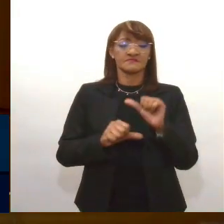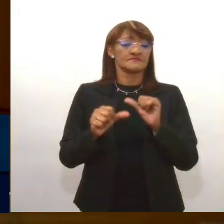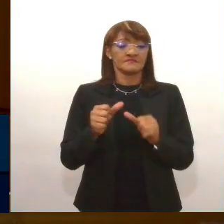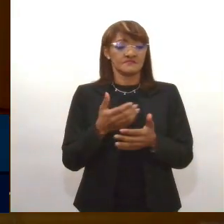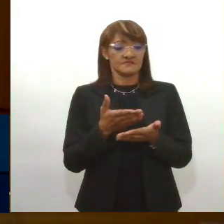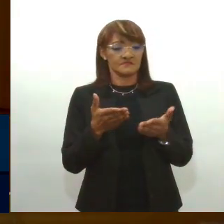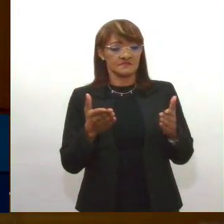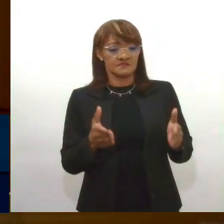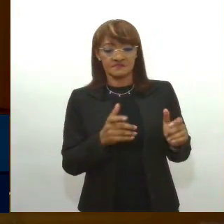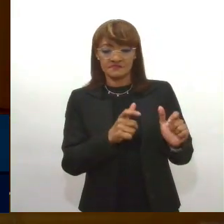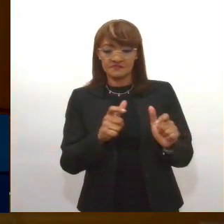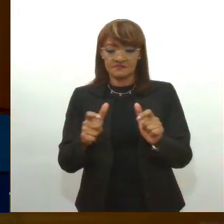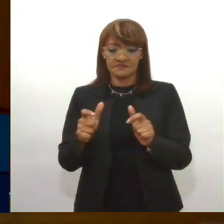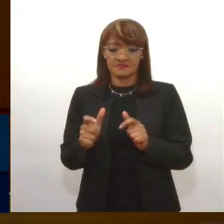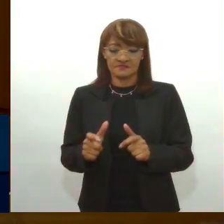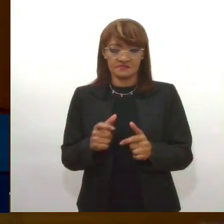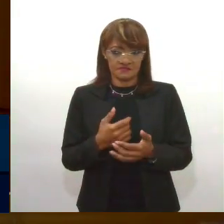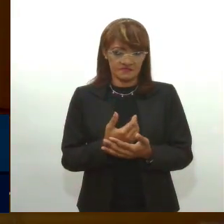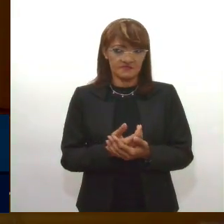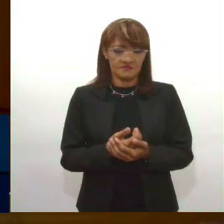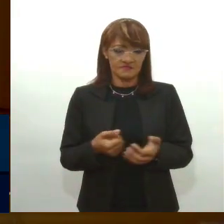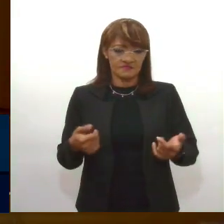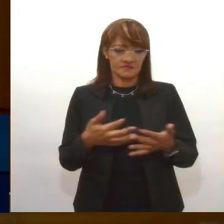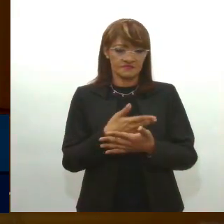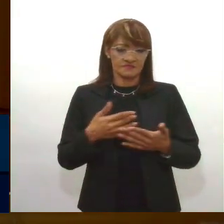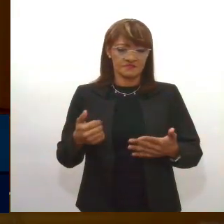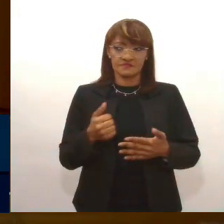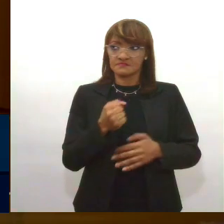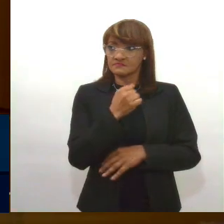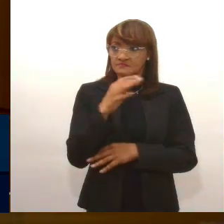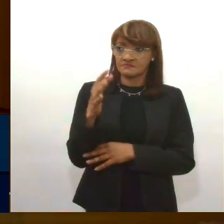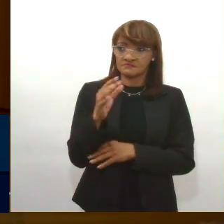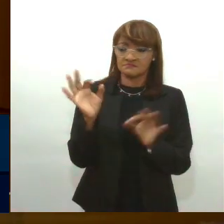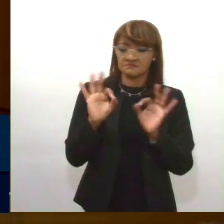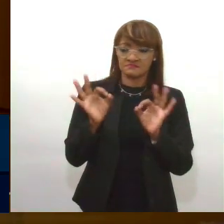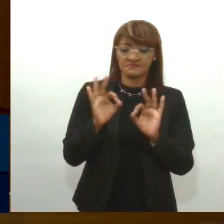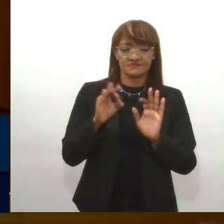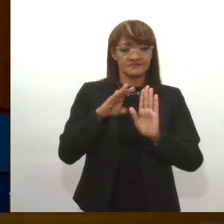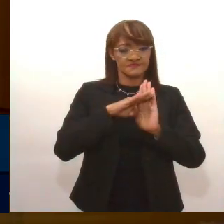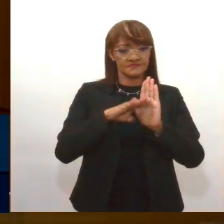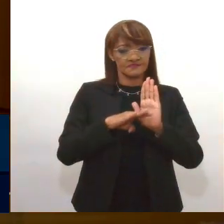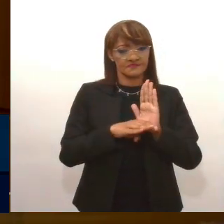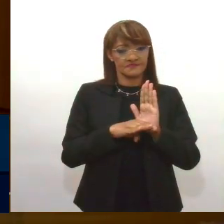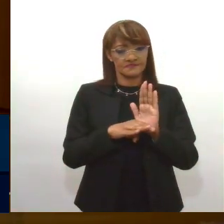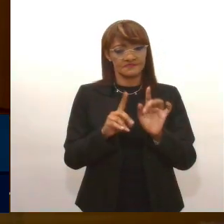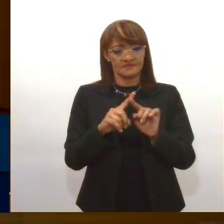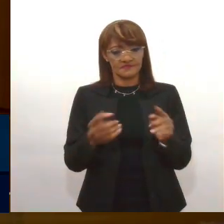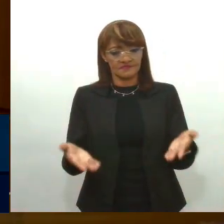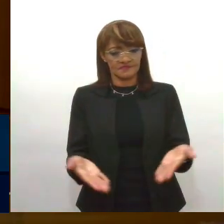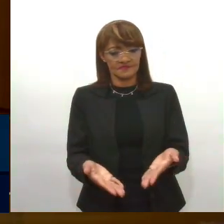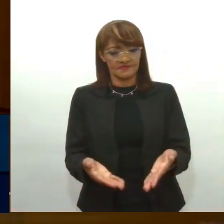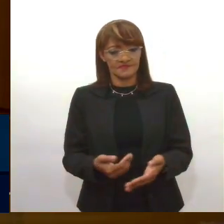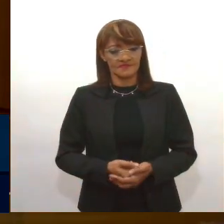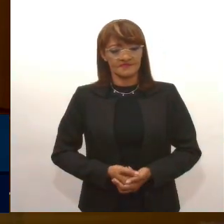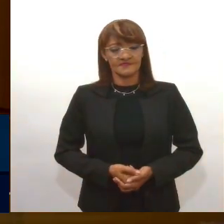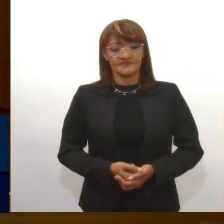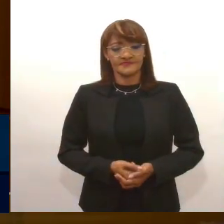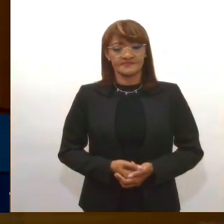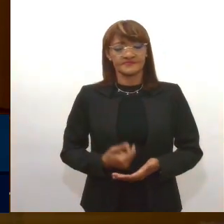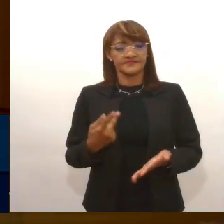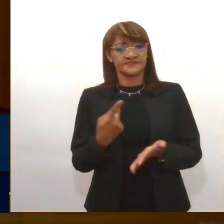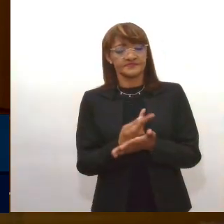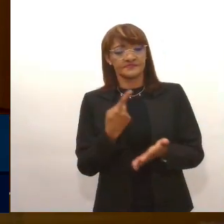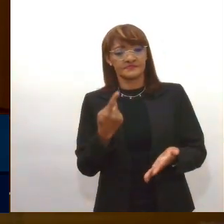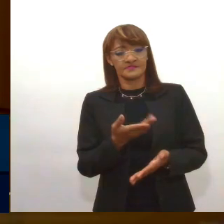urbana sem o diálogo sem o planejamento e agora as consequências estão aparecendo que é